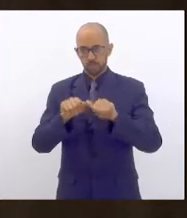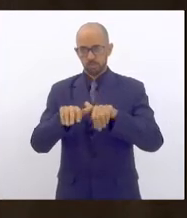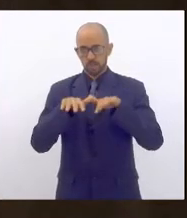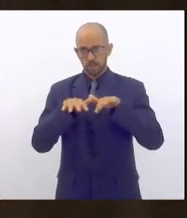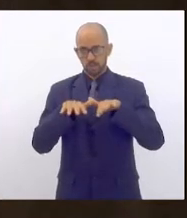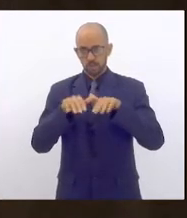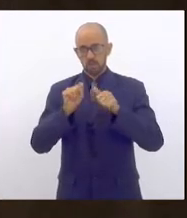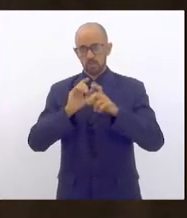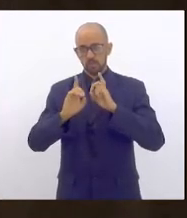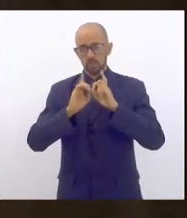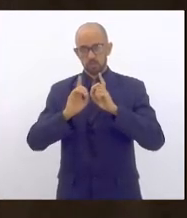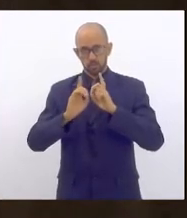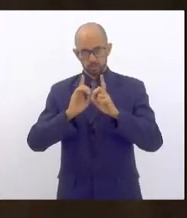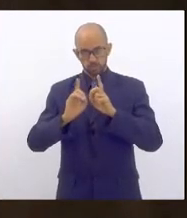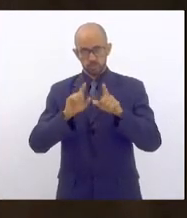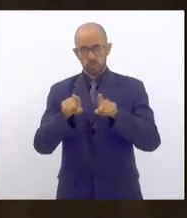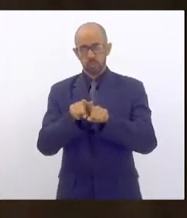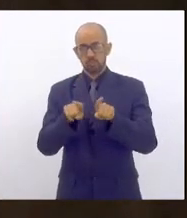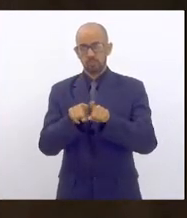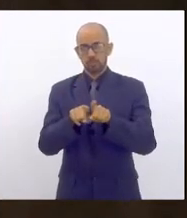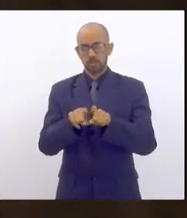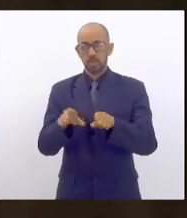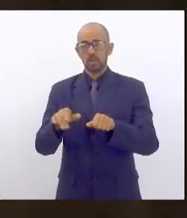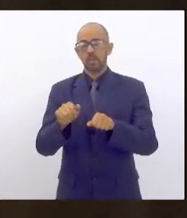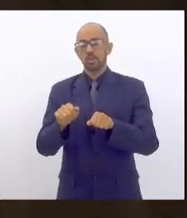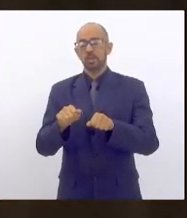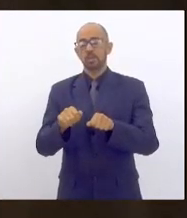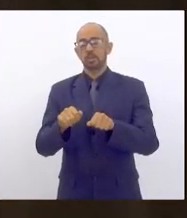uma discussão breve, mas também é um parecer